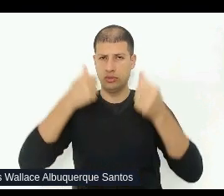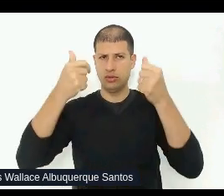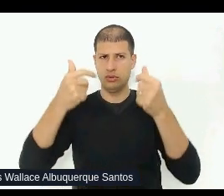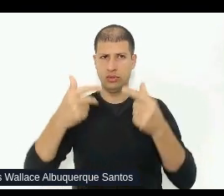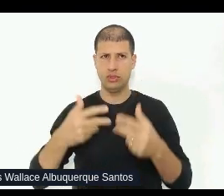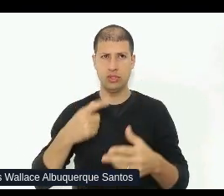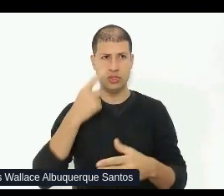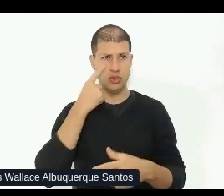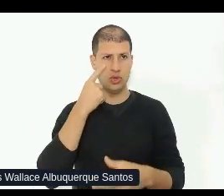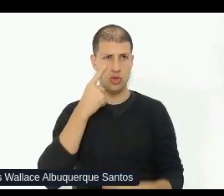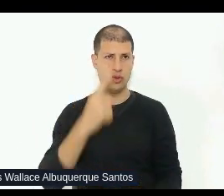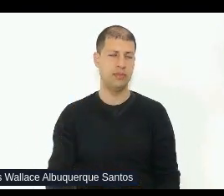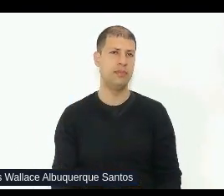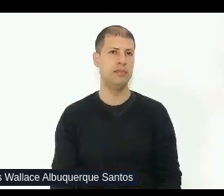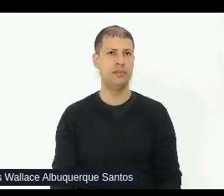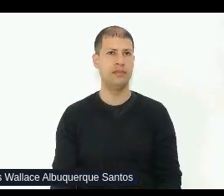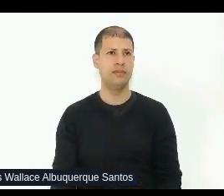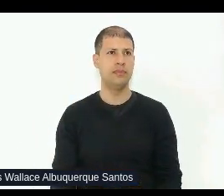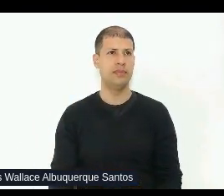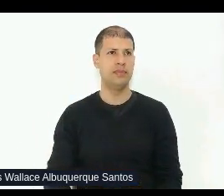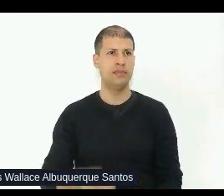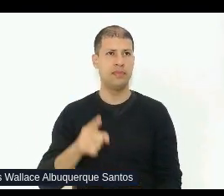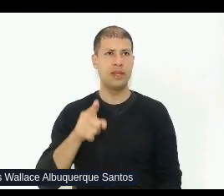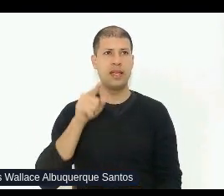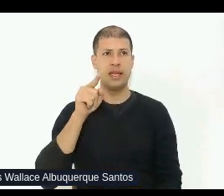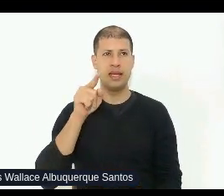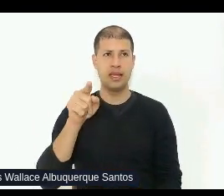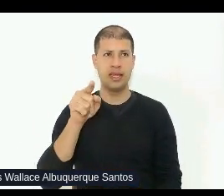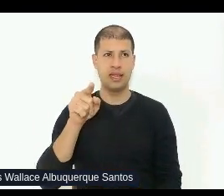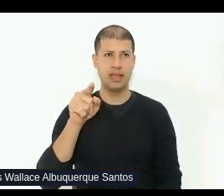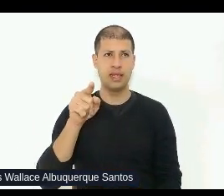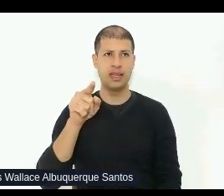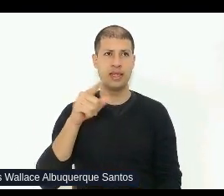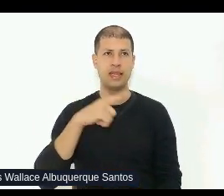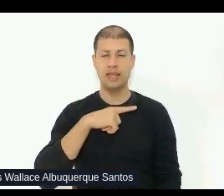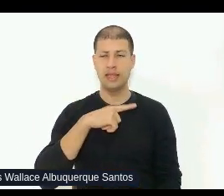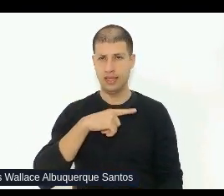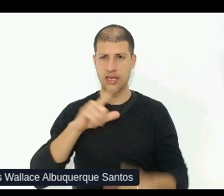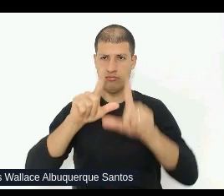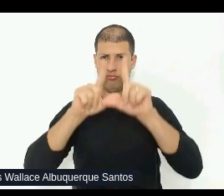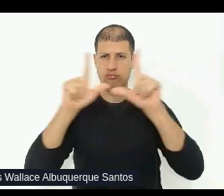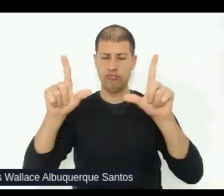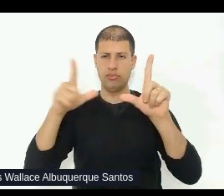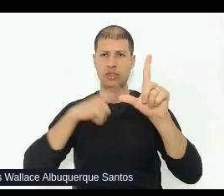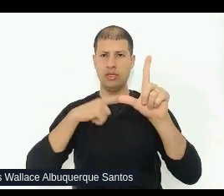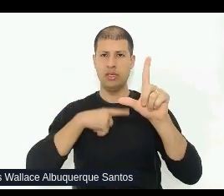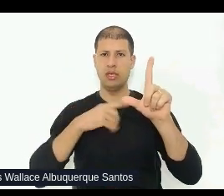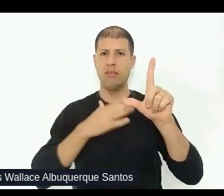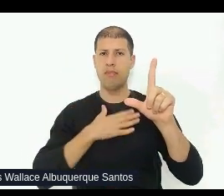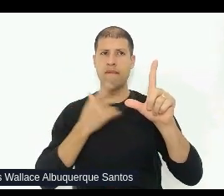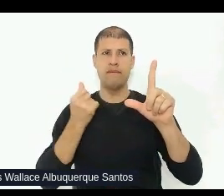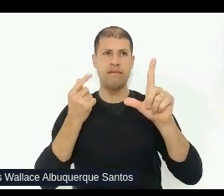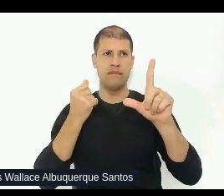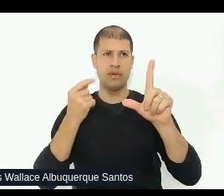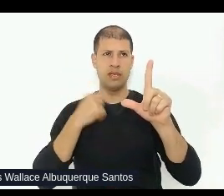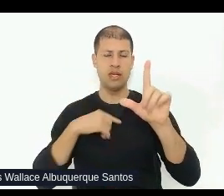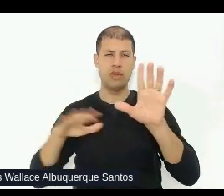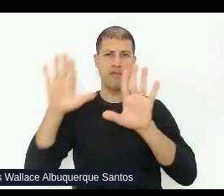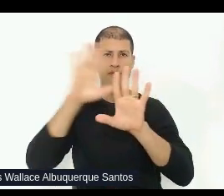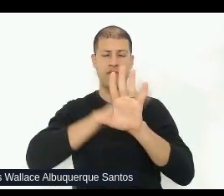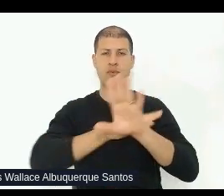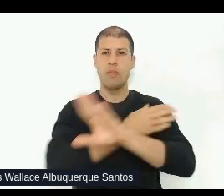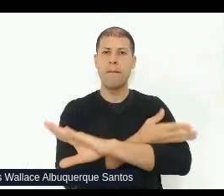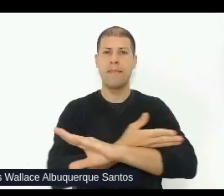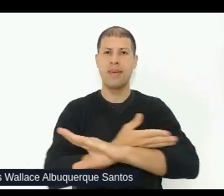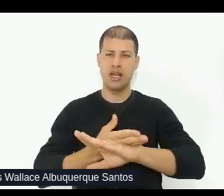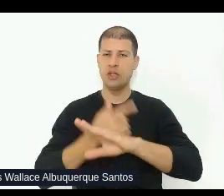para vocês. Esta tela de minhas finanças com fundo na cor branca. Então, eu especifico que a tela toda tem uma cor